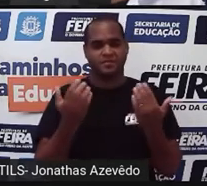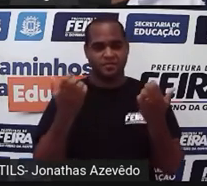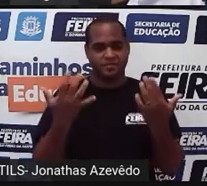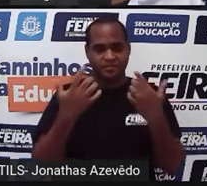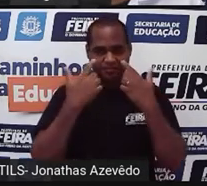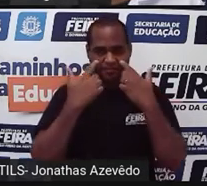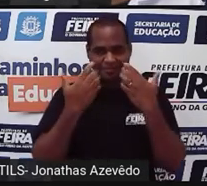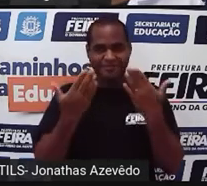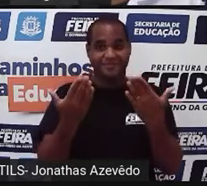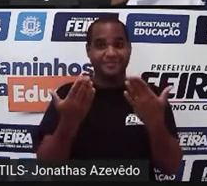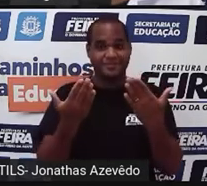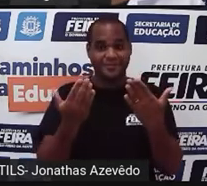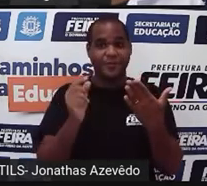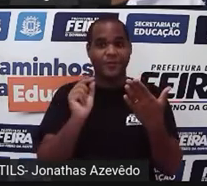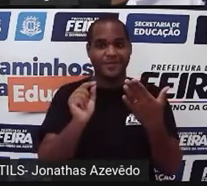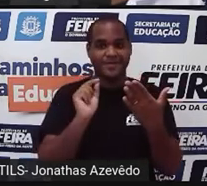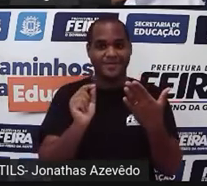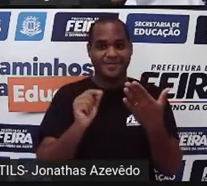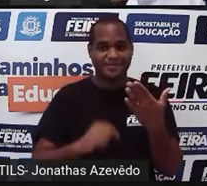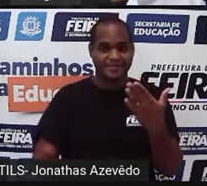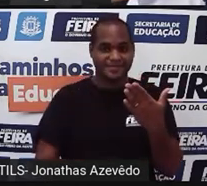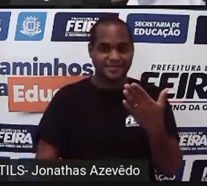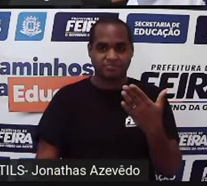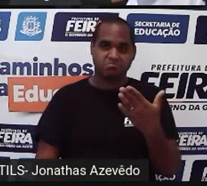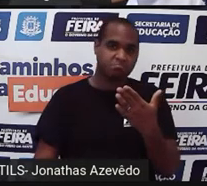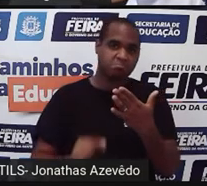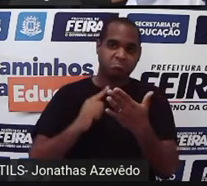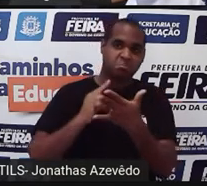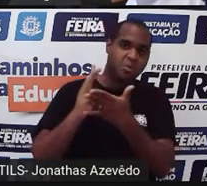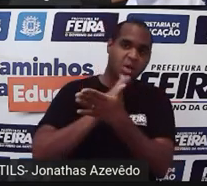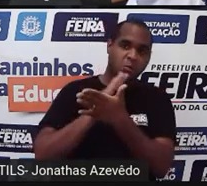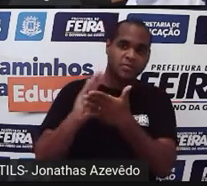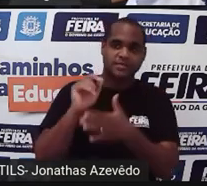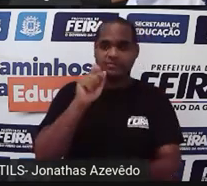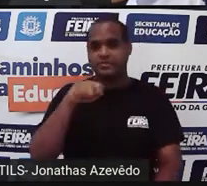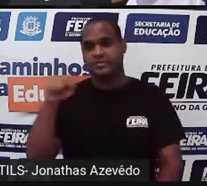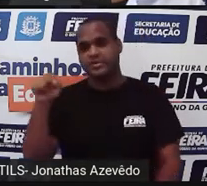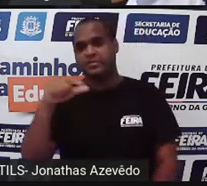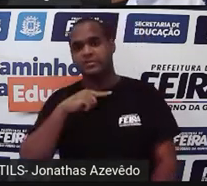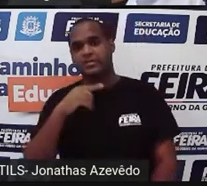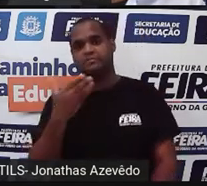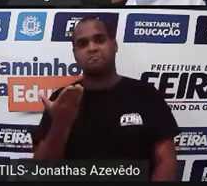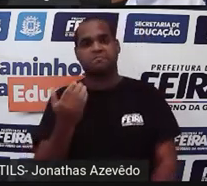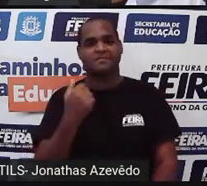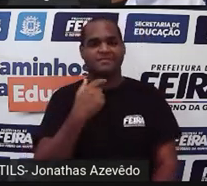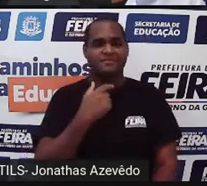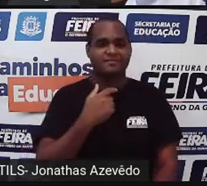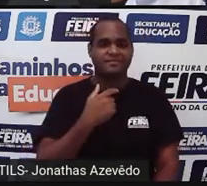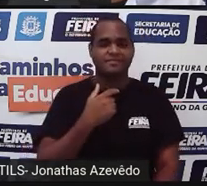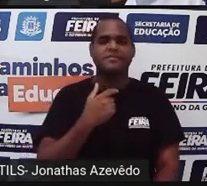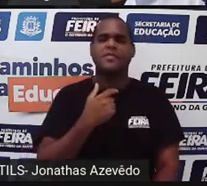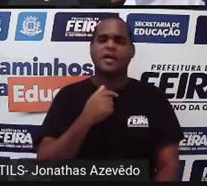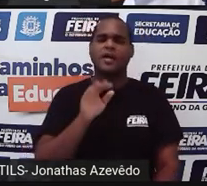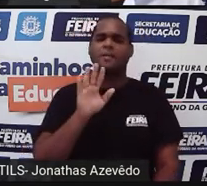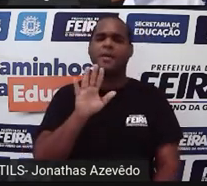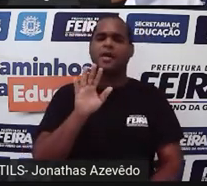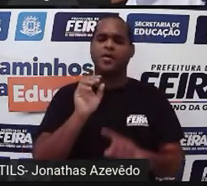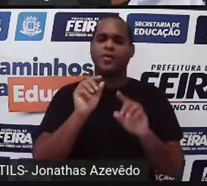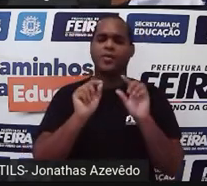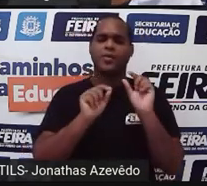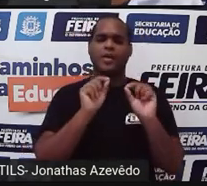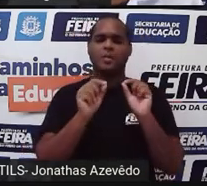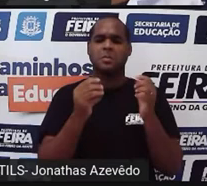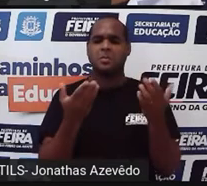na tela tá aparecendo aí algumas coisas escritas, né? Mas do que se